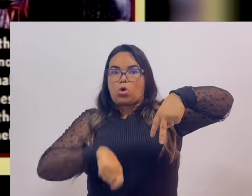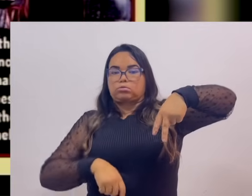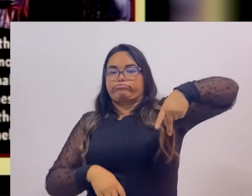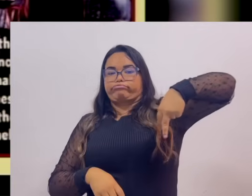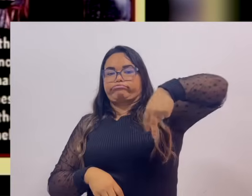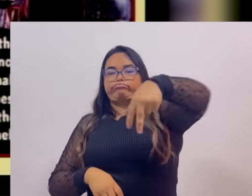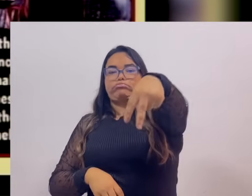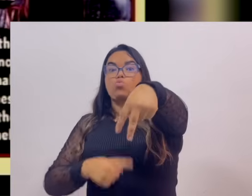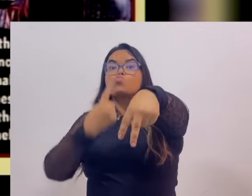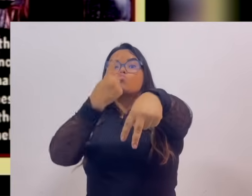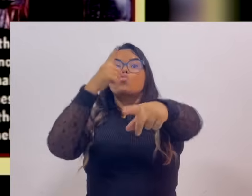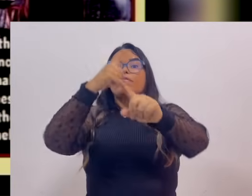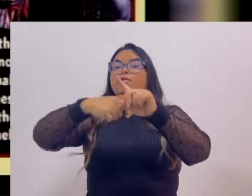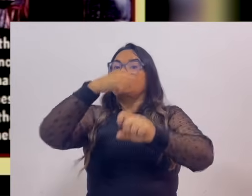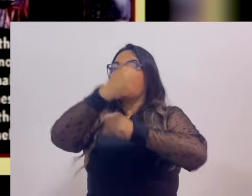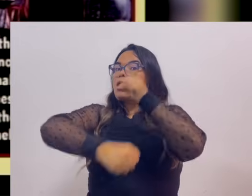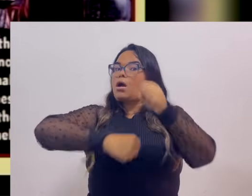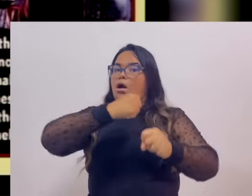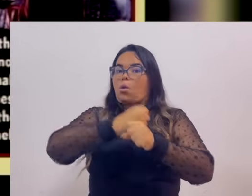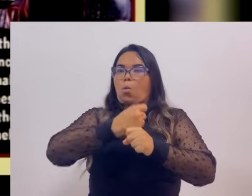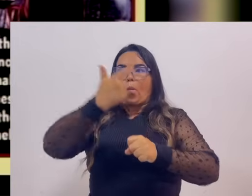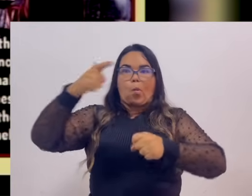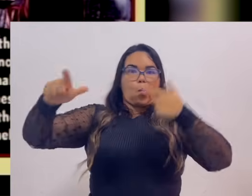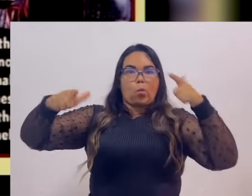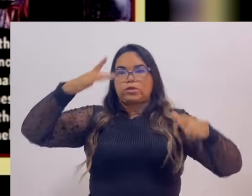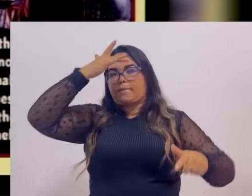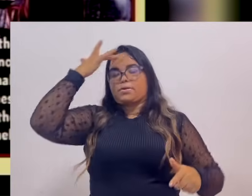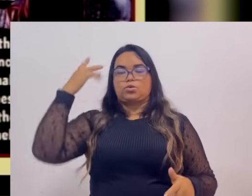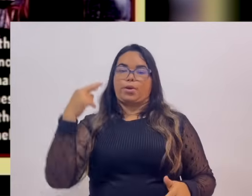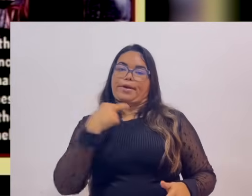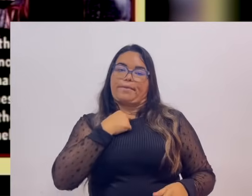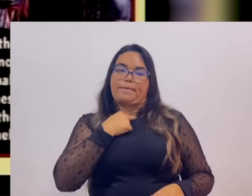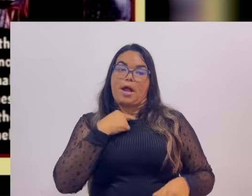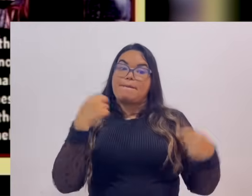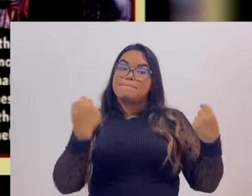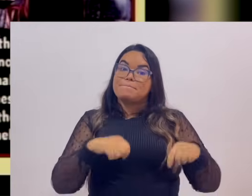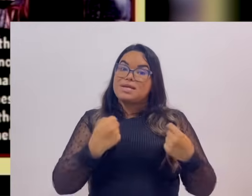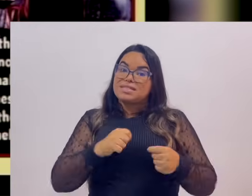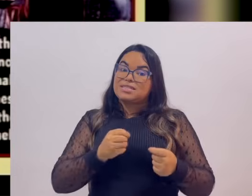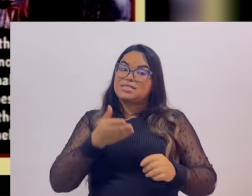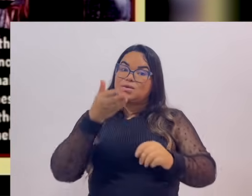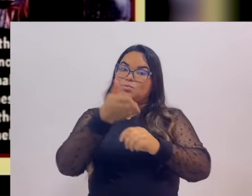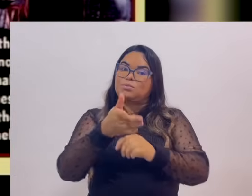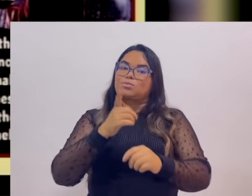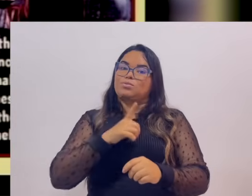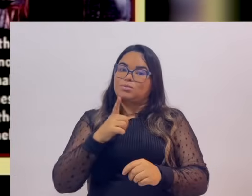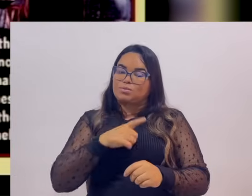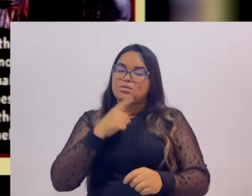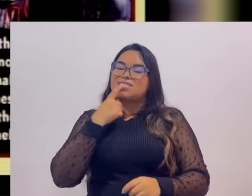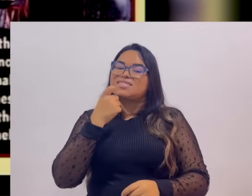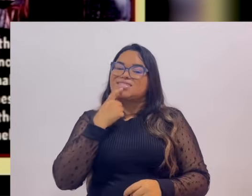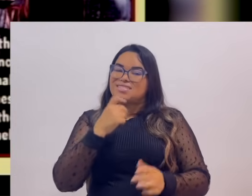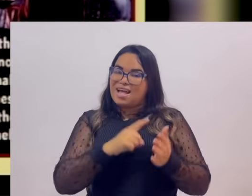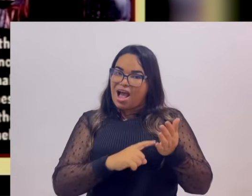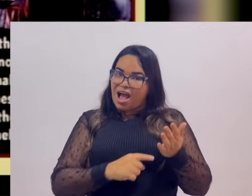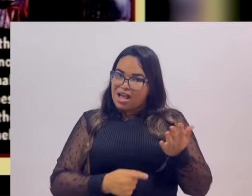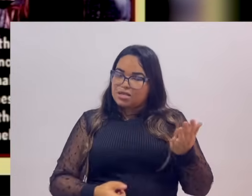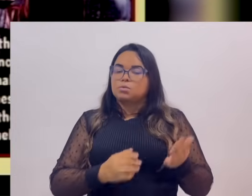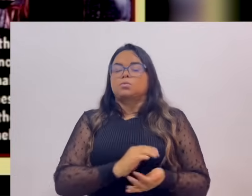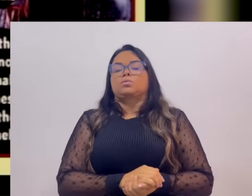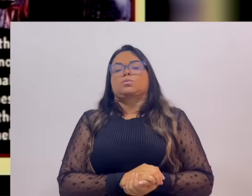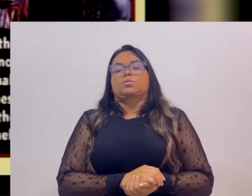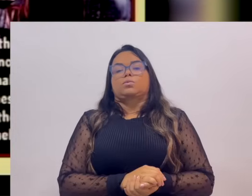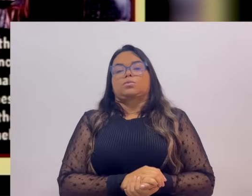segundo aposento o lugar santíssimo só o sumo sacerdote uma vez por ano entrava não sem sangue